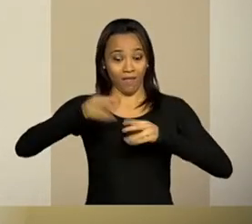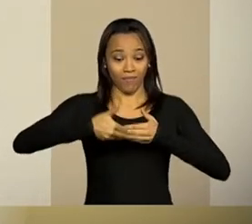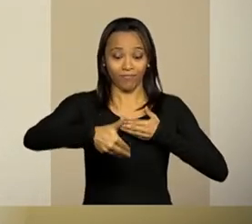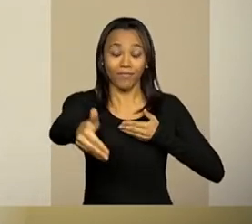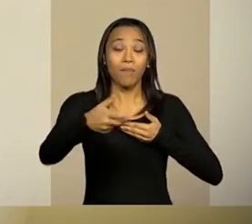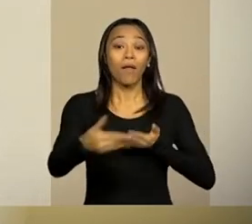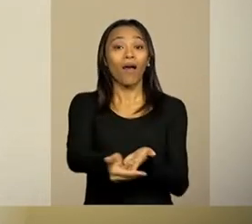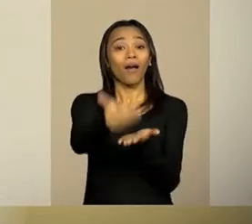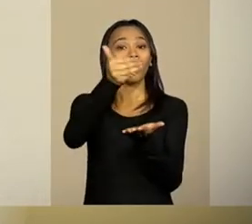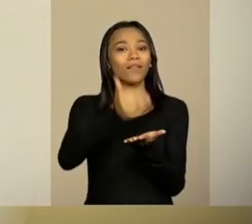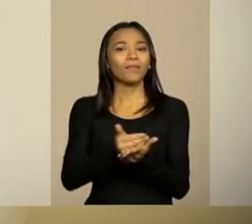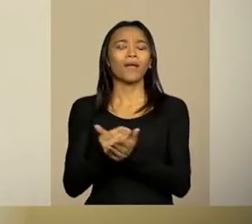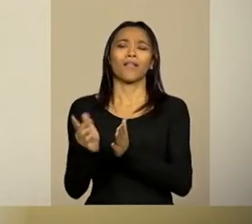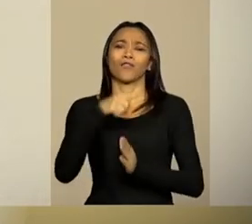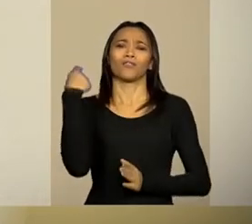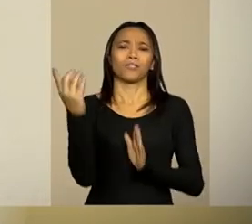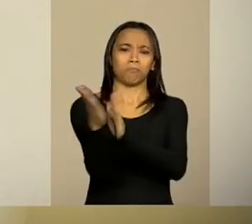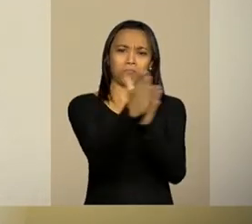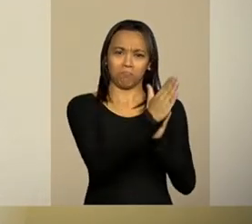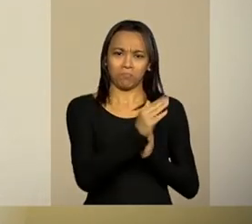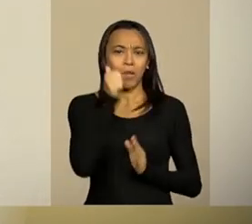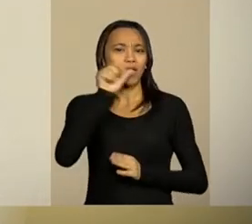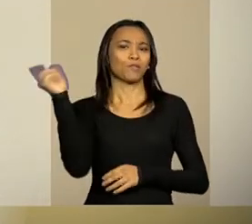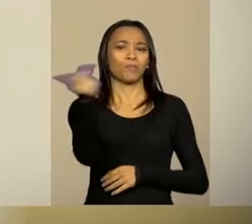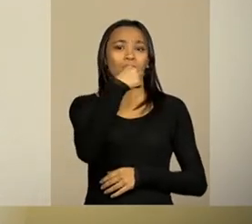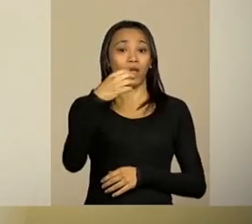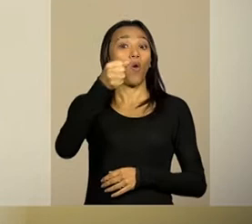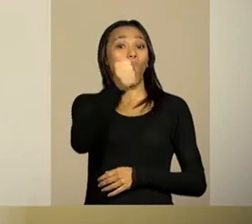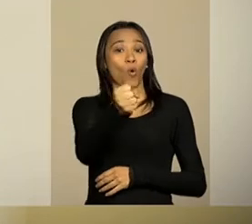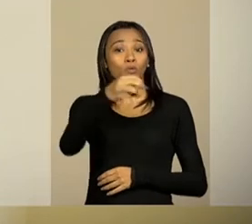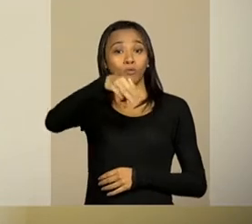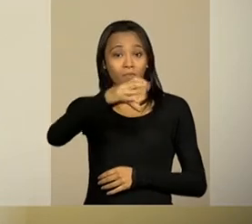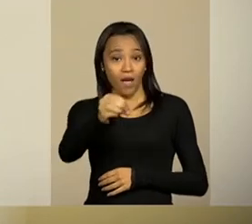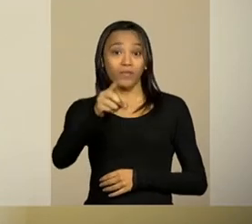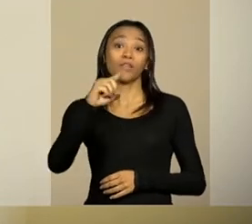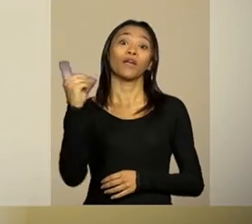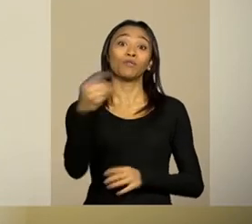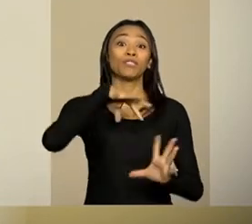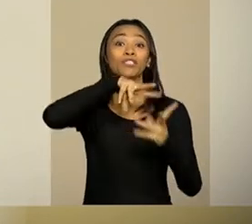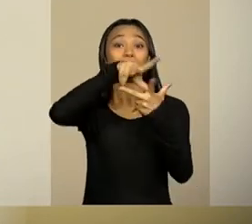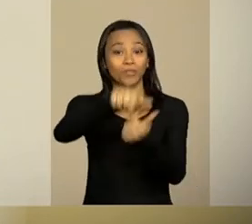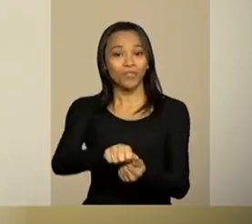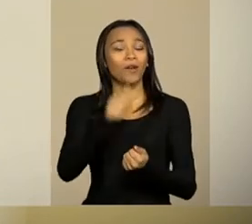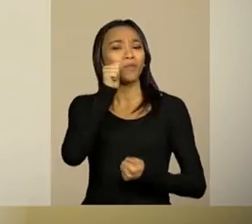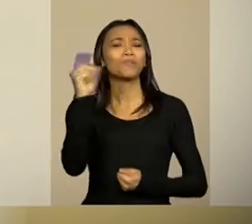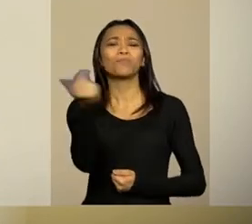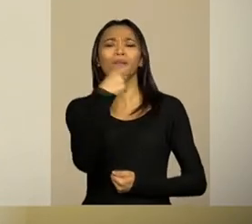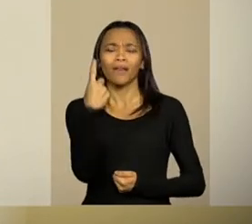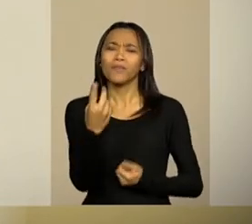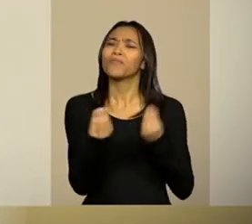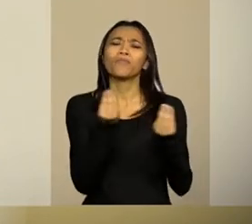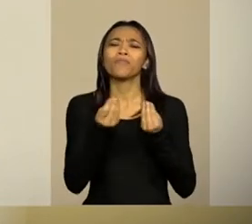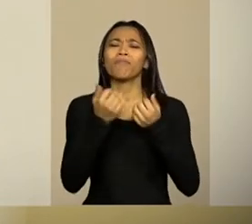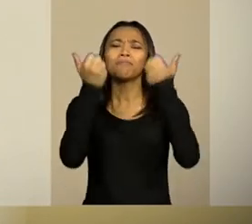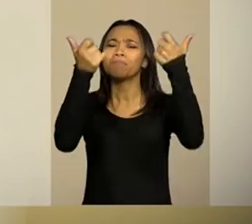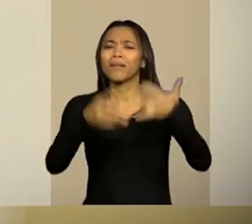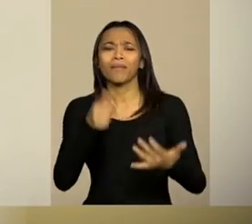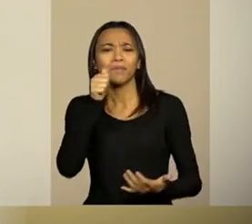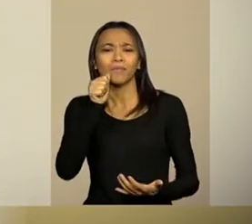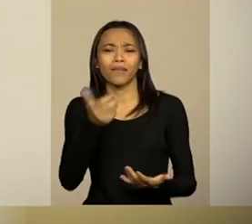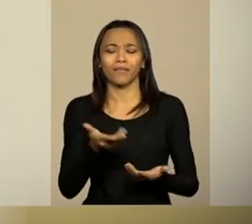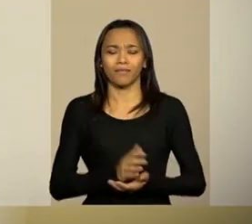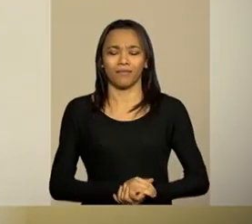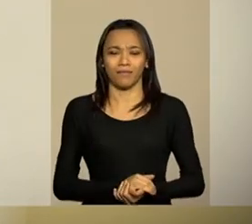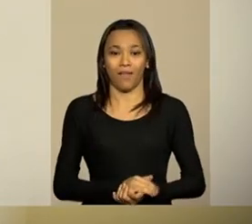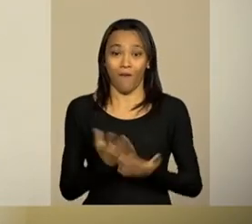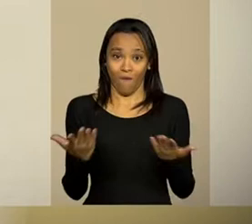para antecipar a nossa Dia Internacional da Mulher as mulheres brasileiras